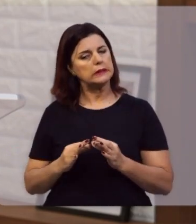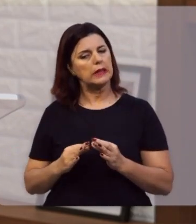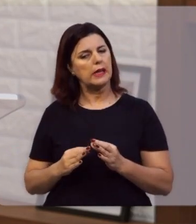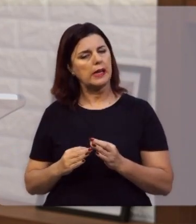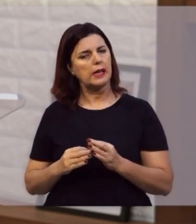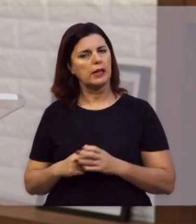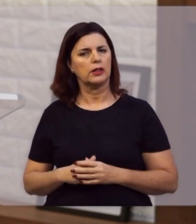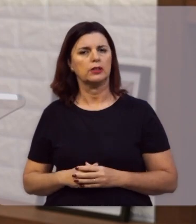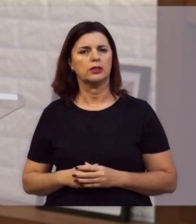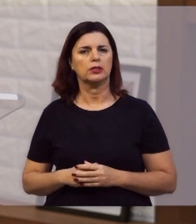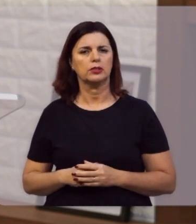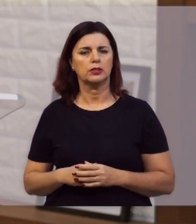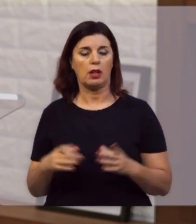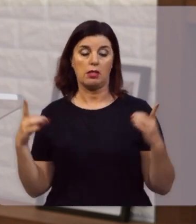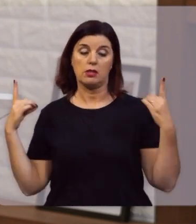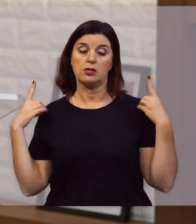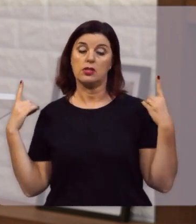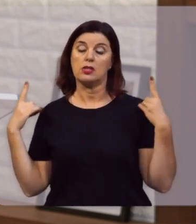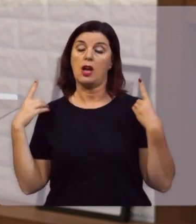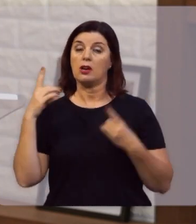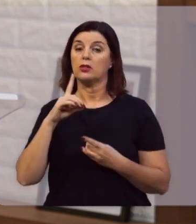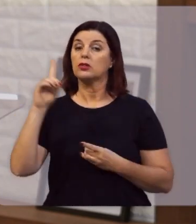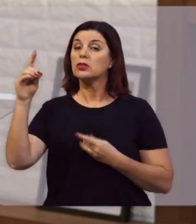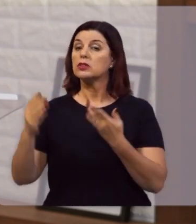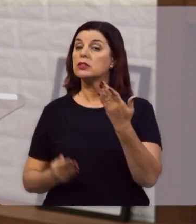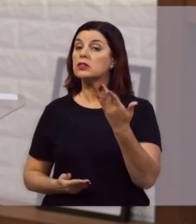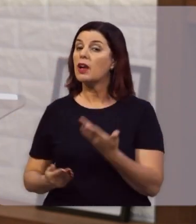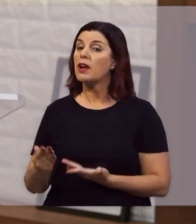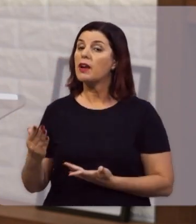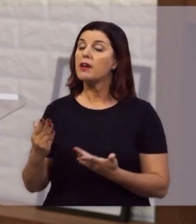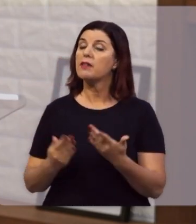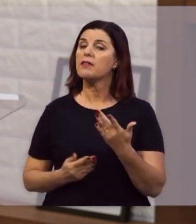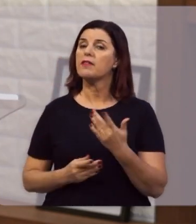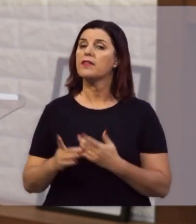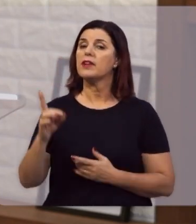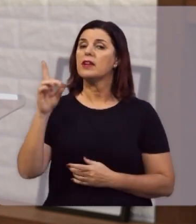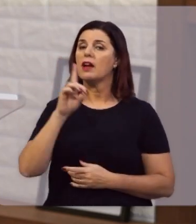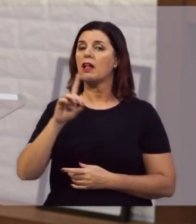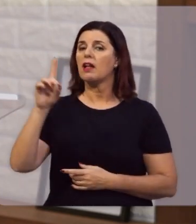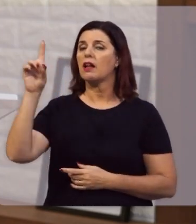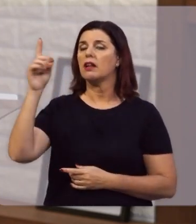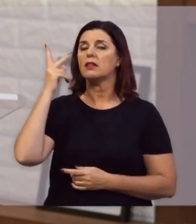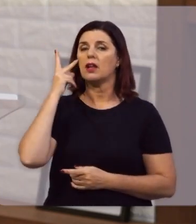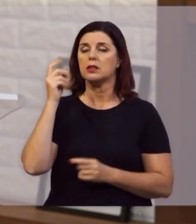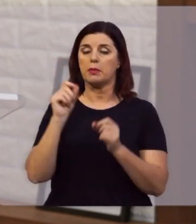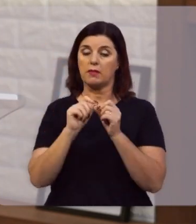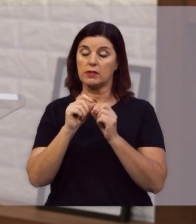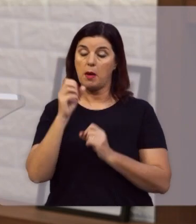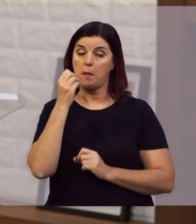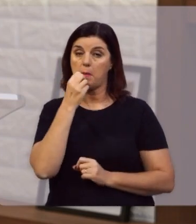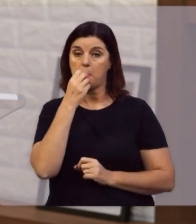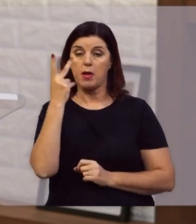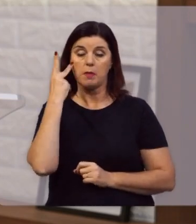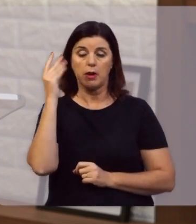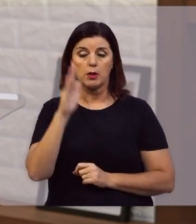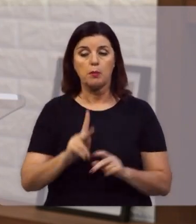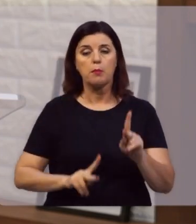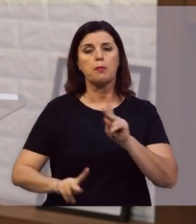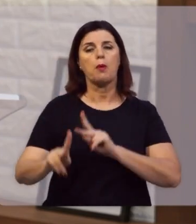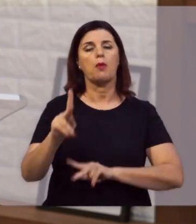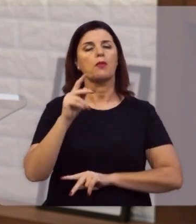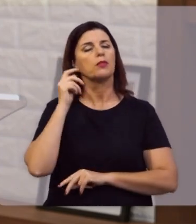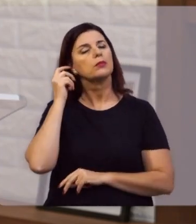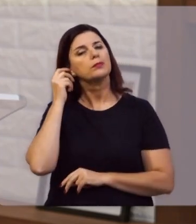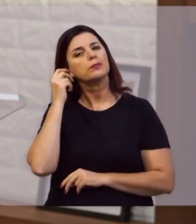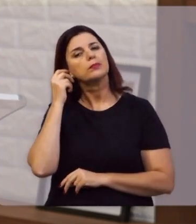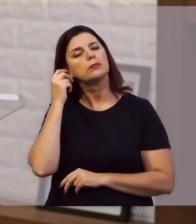princípio de ser diácono de Deus constituída por Deus para promover o bem e